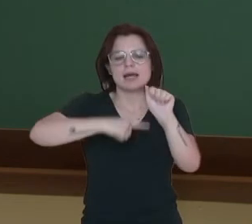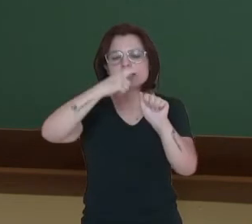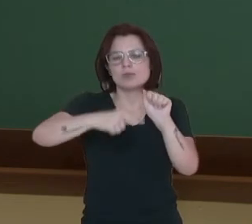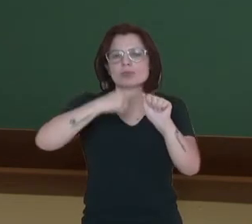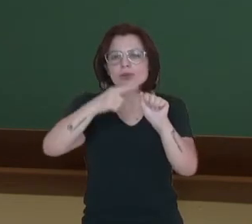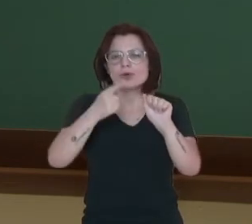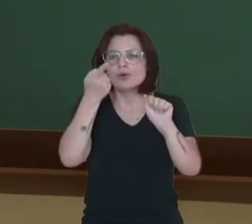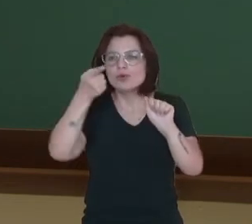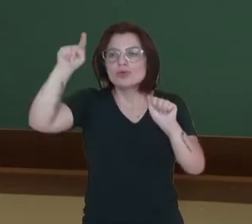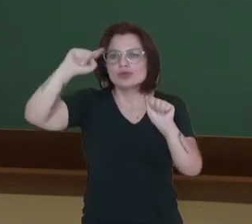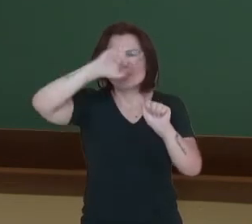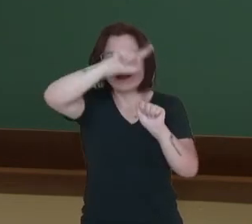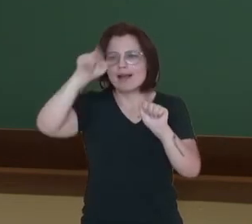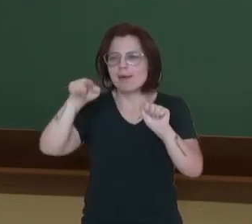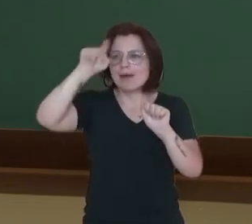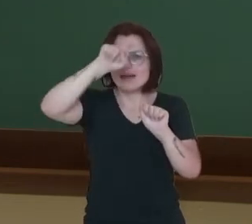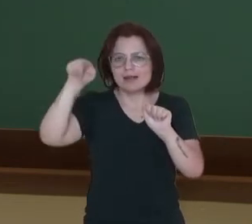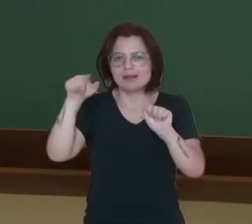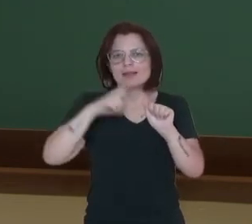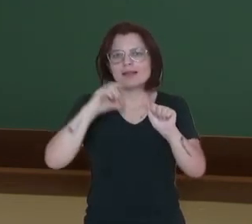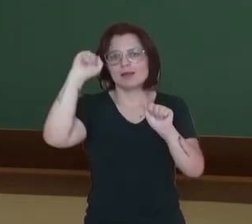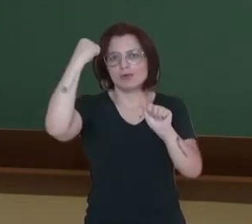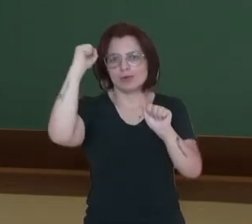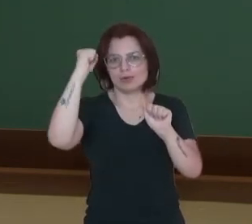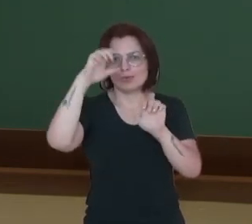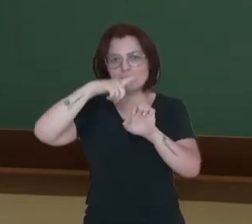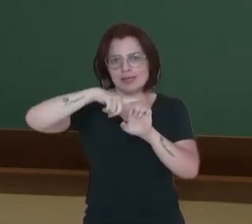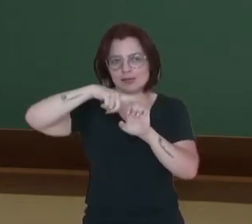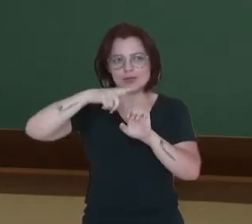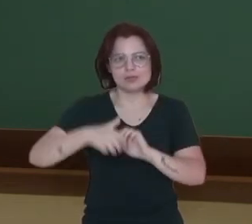na sua última camada de distribuição eletrônica.